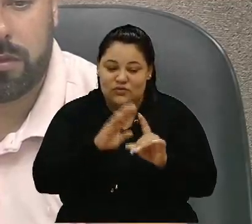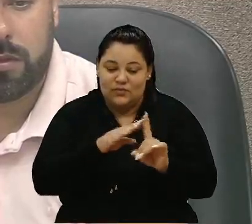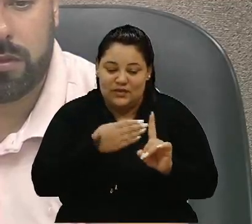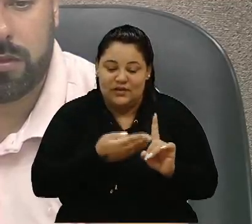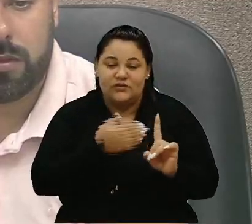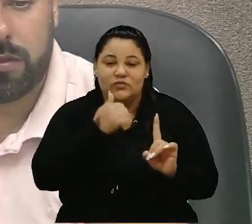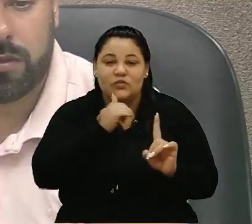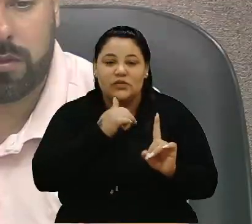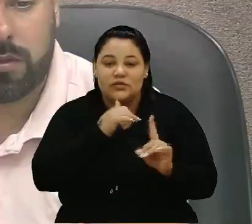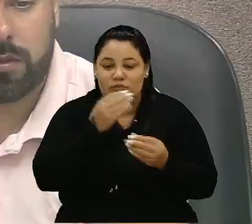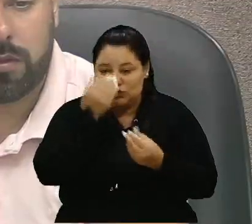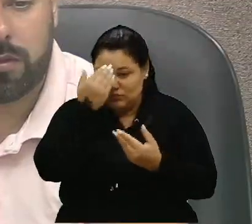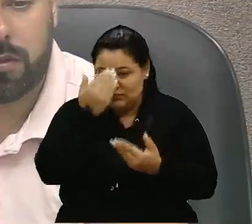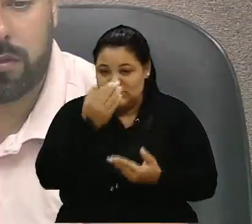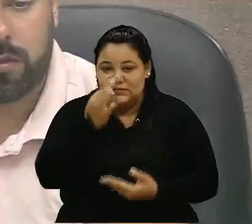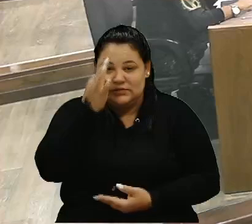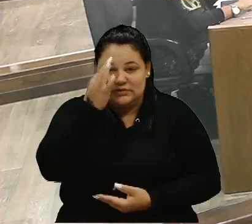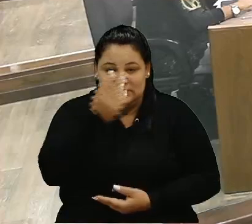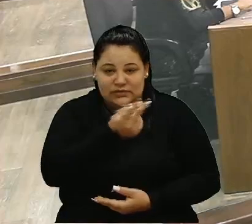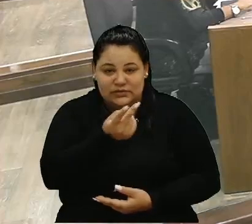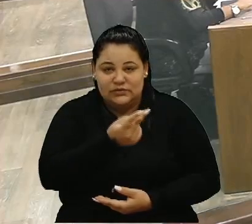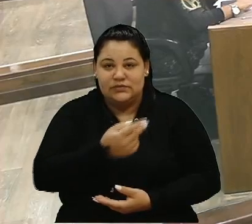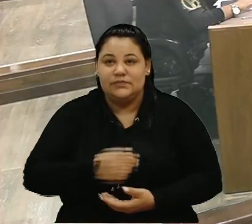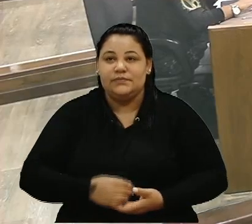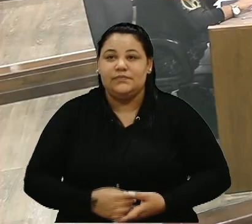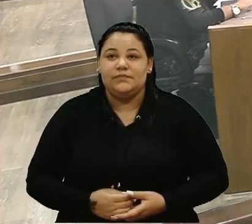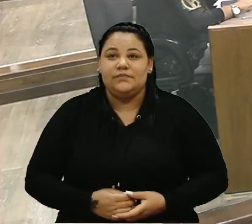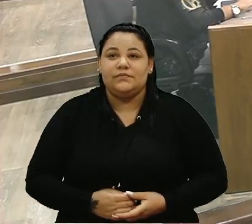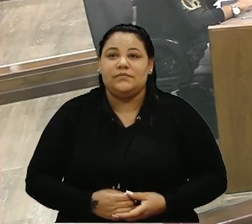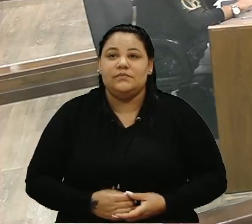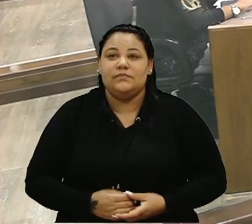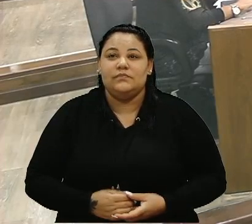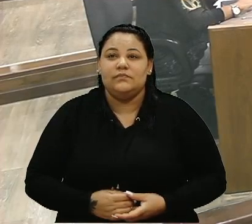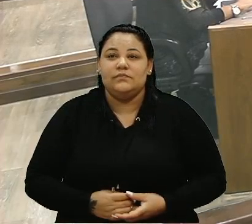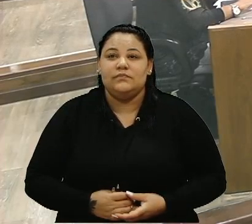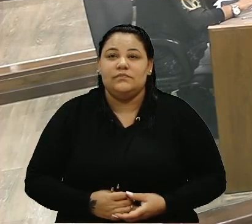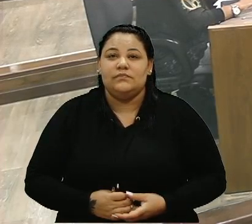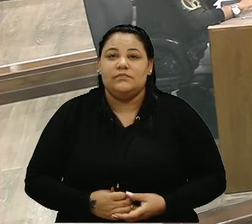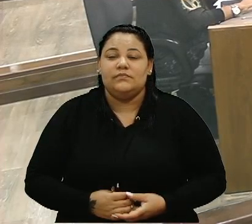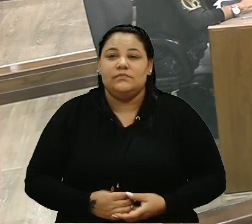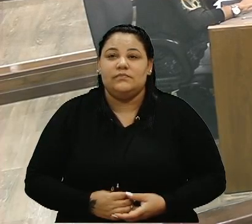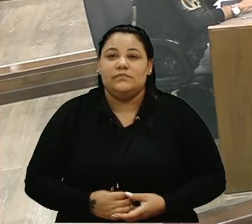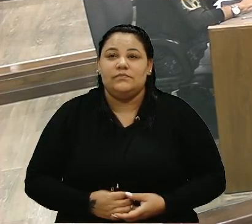Muito obrigada pela presença, Gustavo e Adelar. Obrigado, vereadora Marisol. Encerrada a discussão.